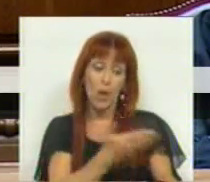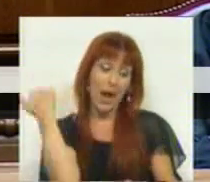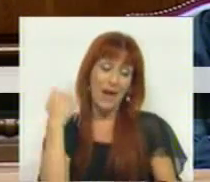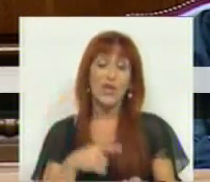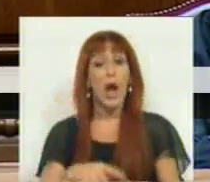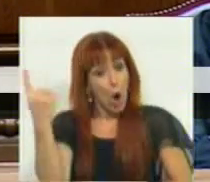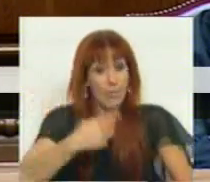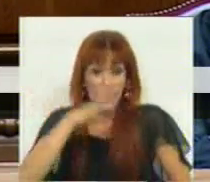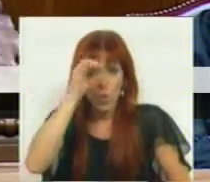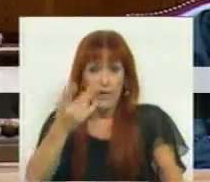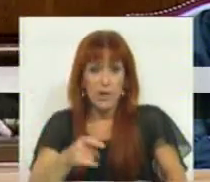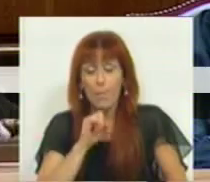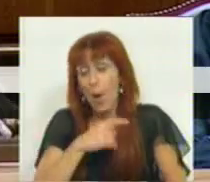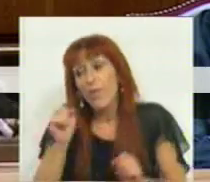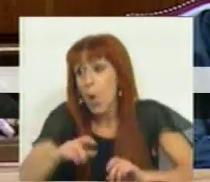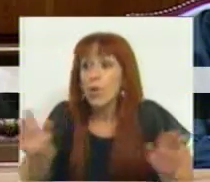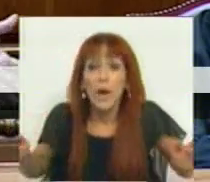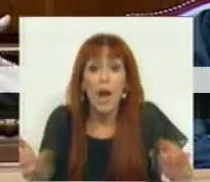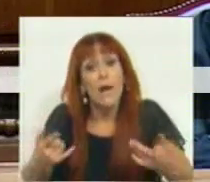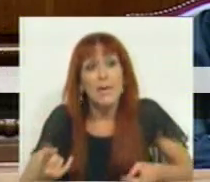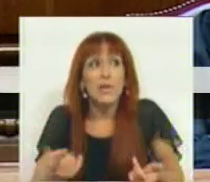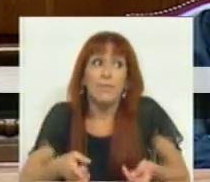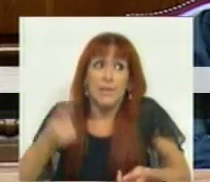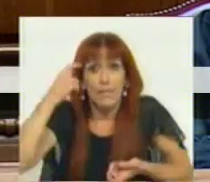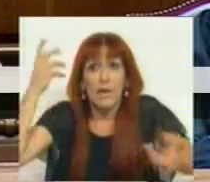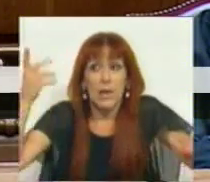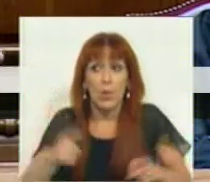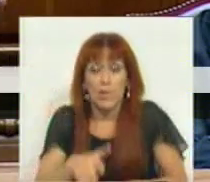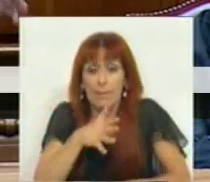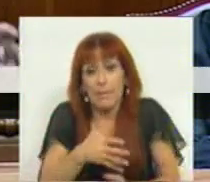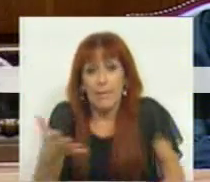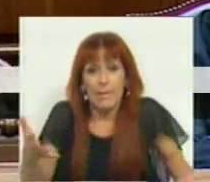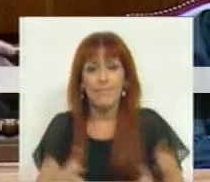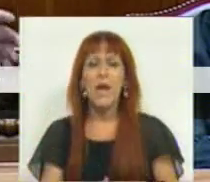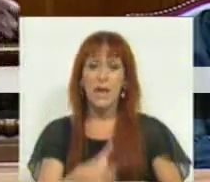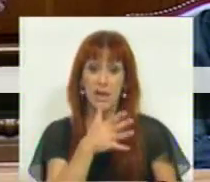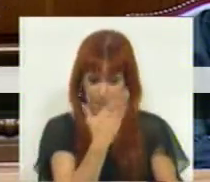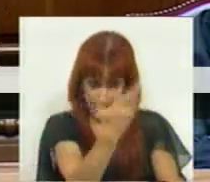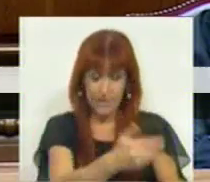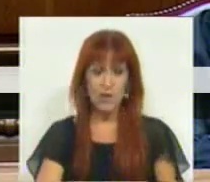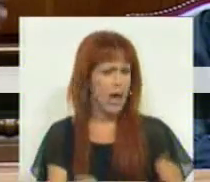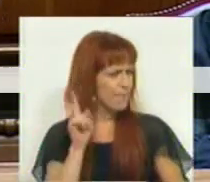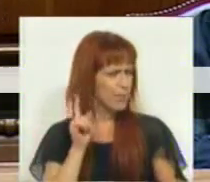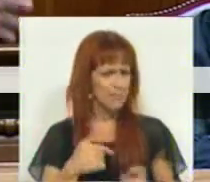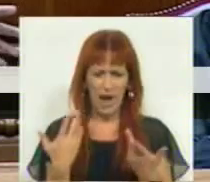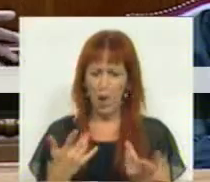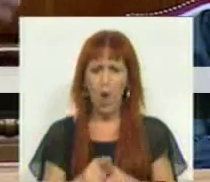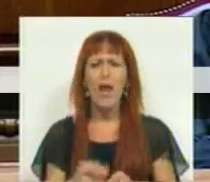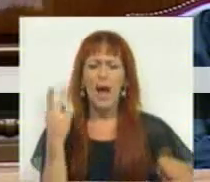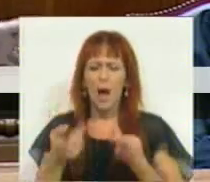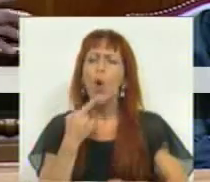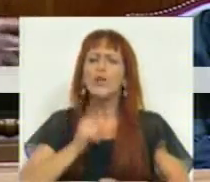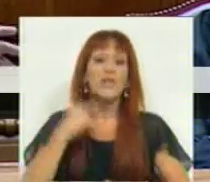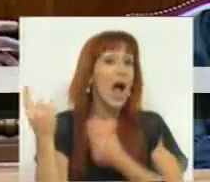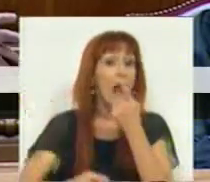a obrigação do Governo. Podemos discordar, mas temos de ter em conta esses argumentos. E esses argumentos são importantes para agora